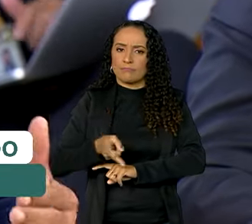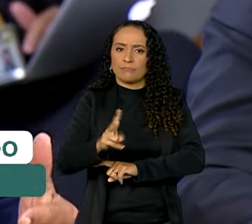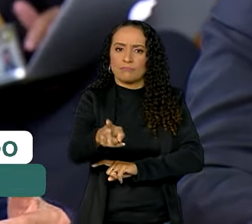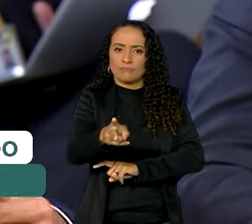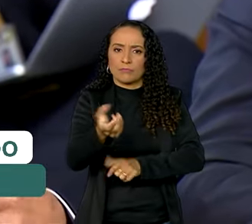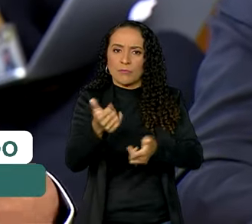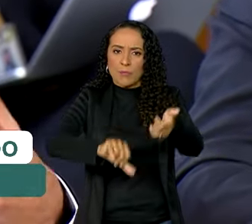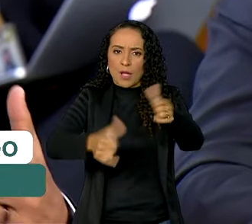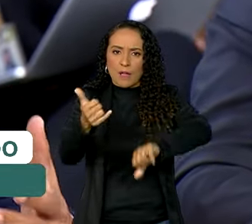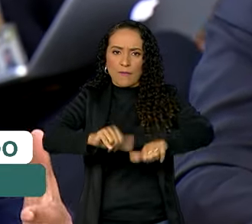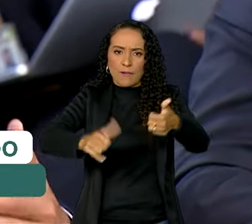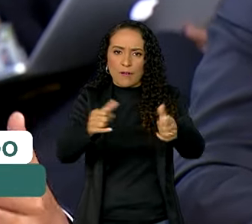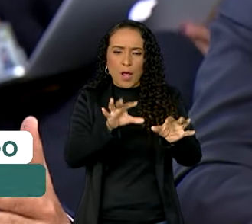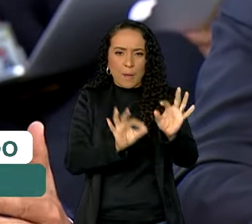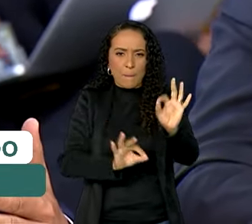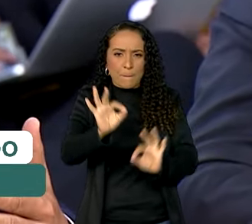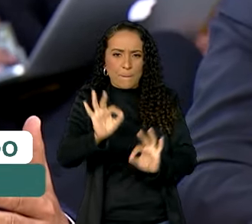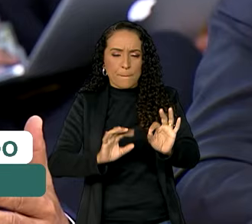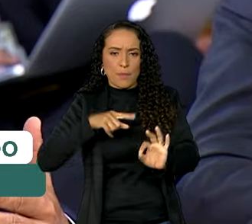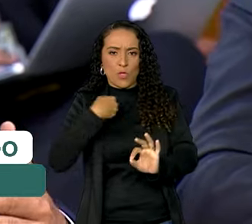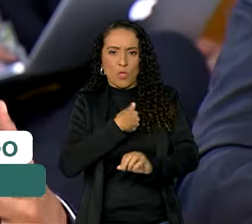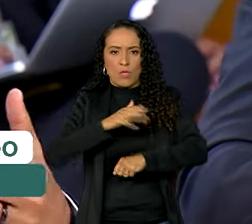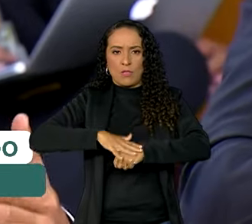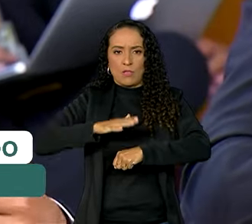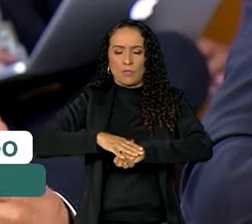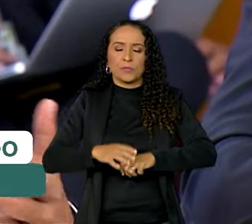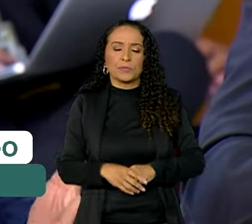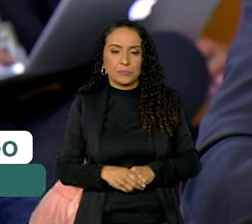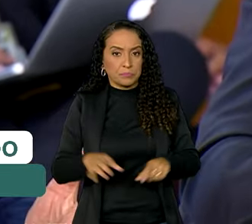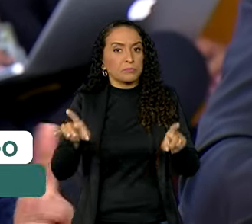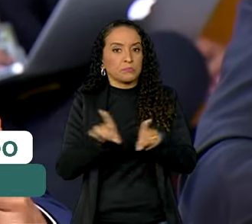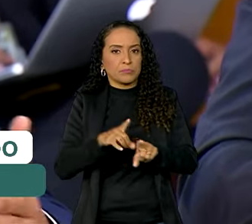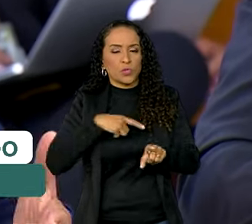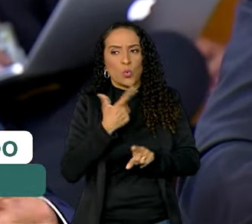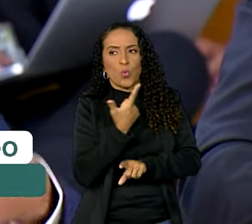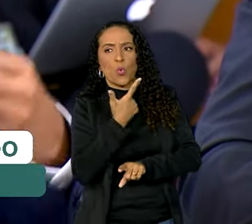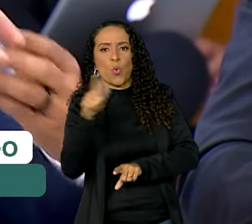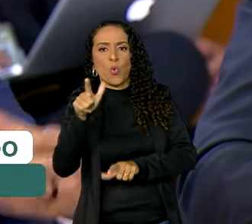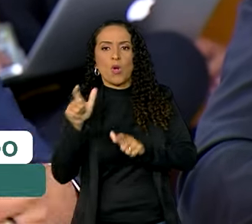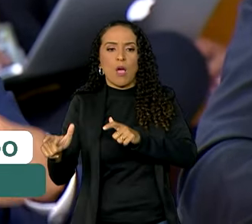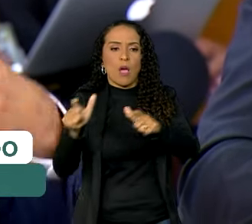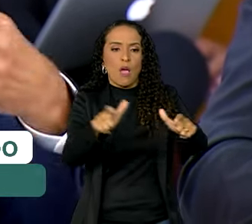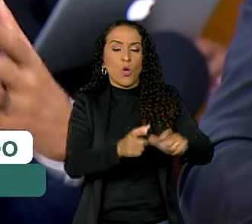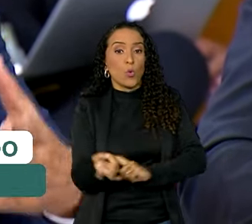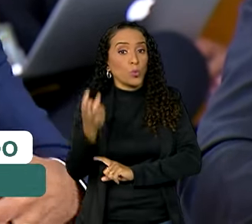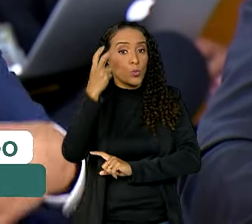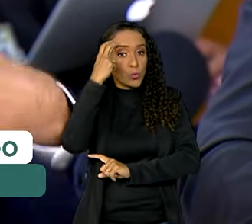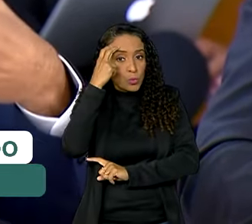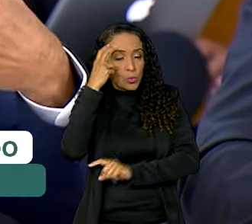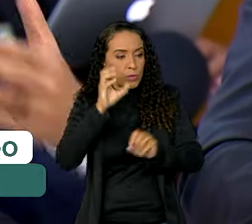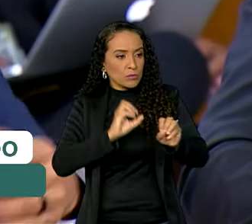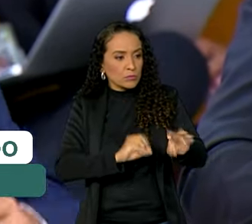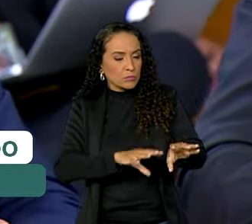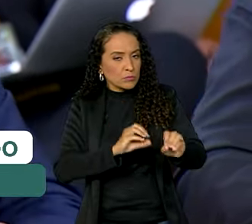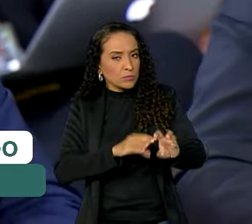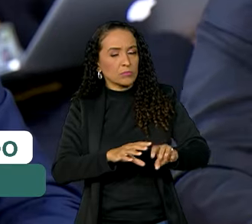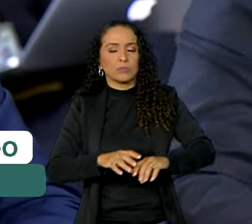de avaliação e planejamento das nossas ações. Assim como temos outras áreas de cultura, de